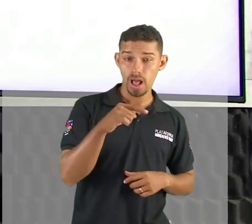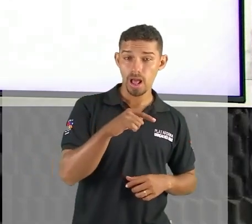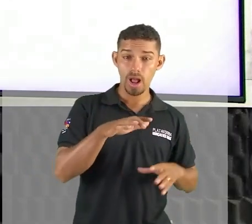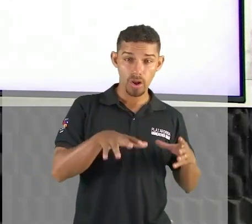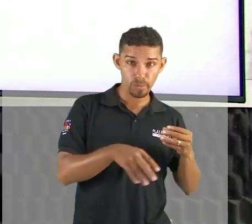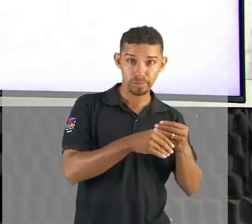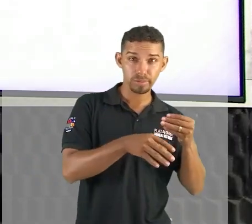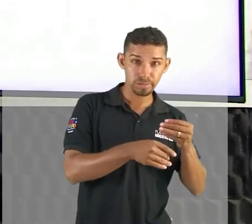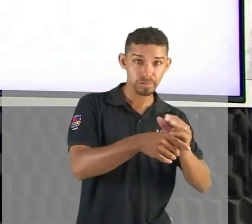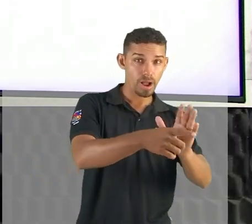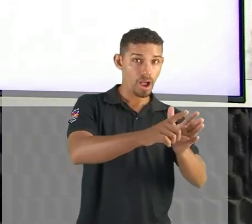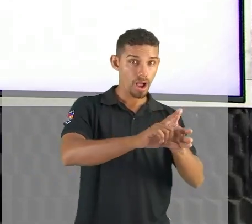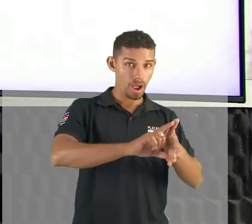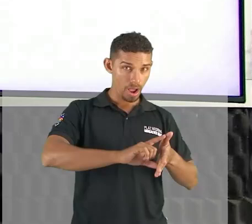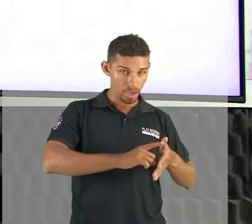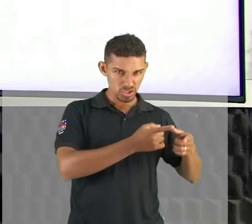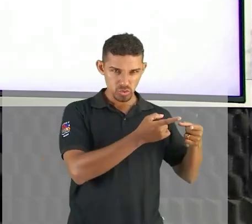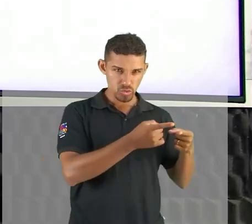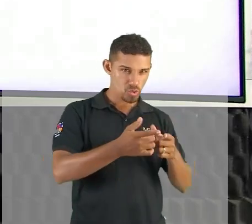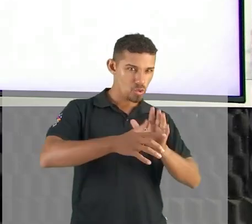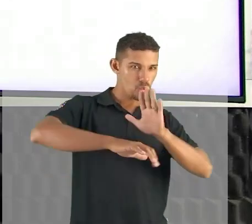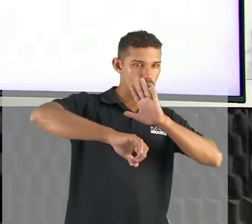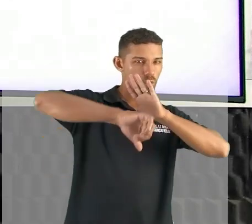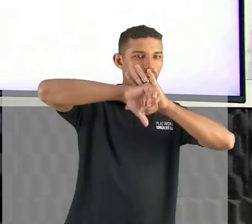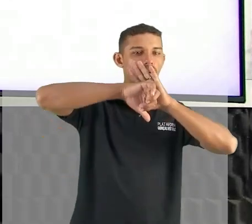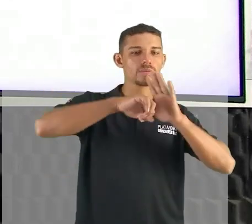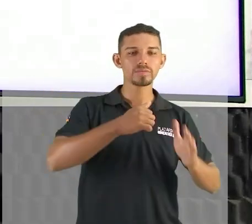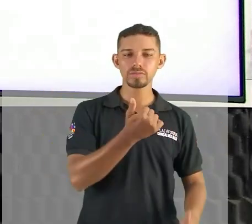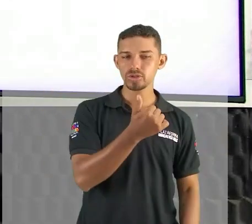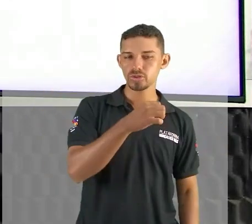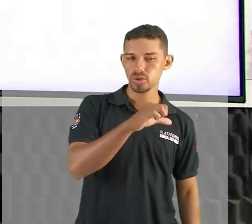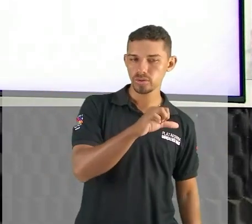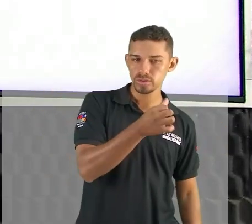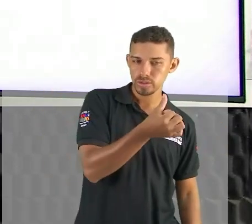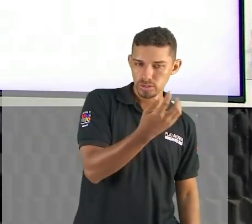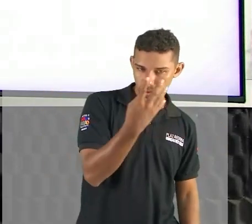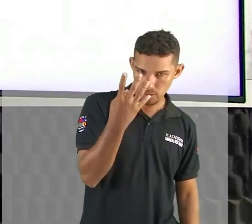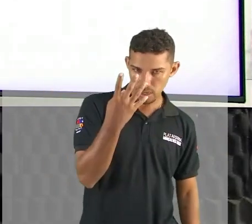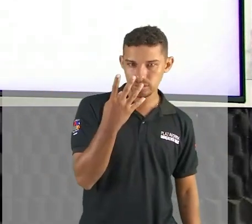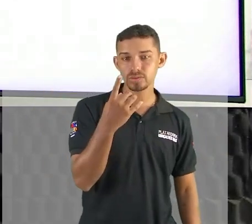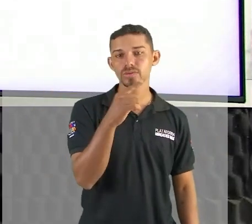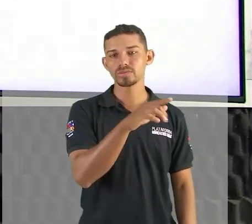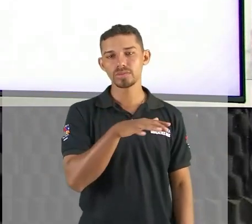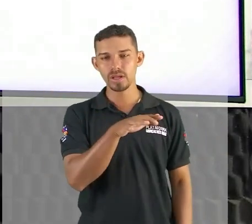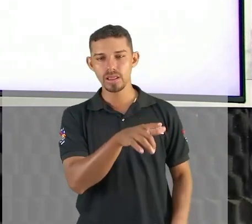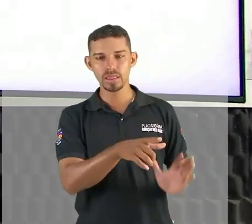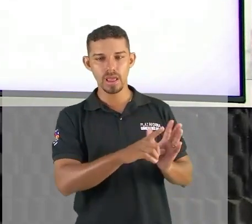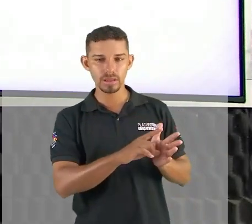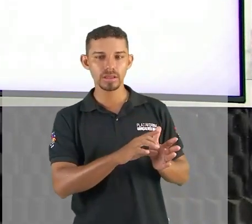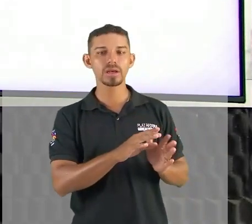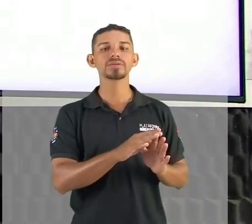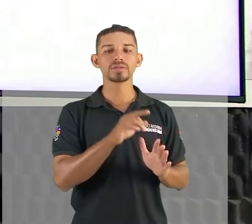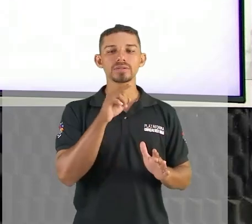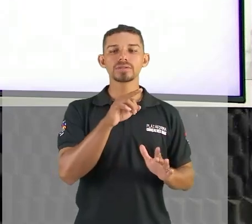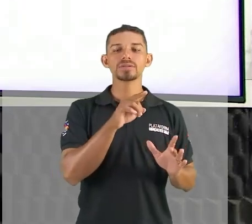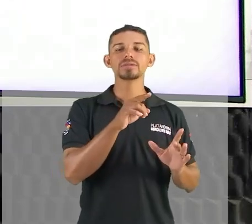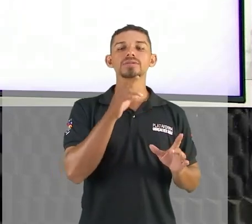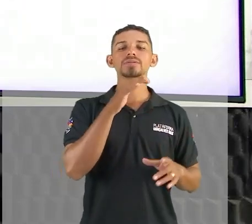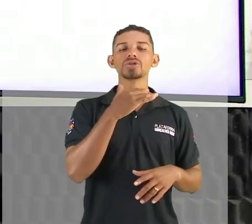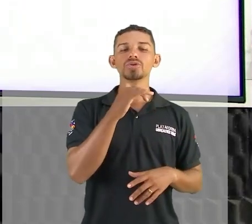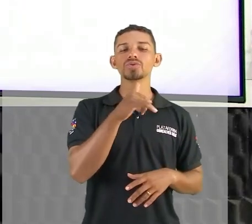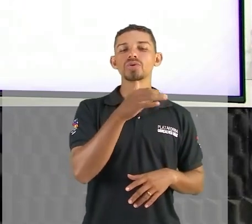64, momento em que se deu a destituição de João Goulart, e as recentes manifestações contra o atual governo